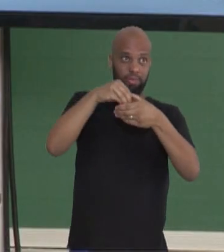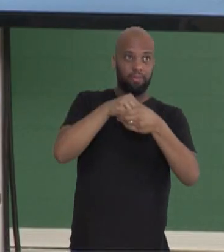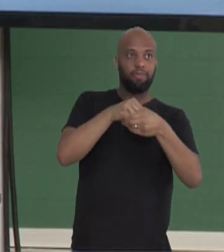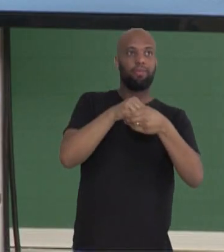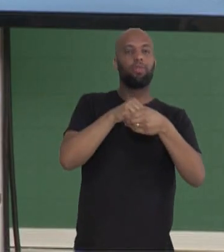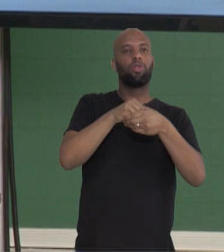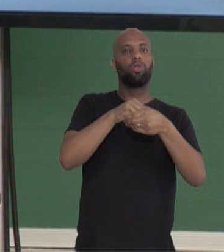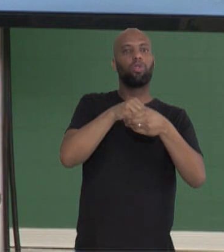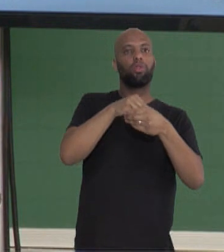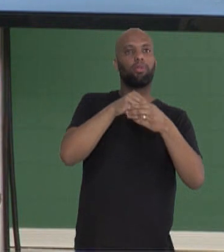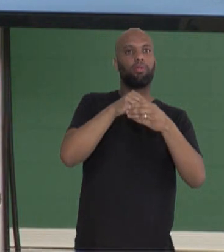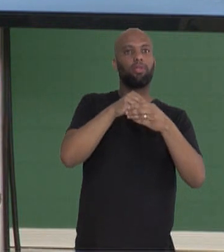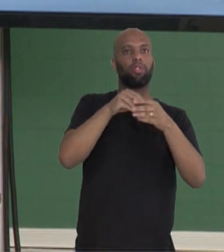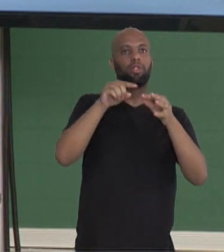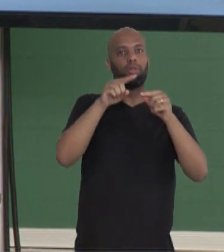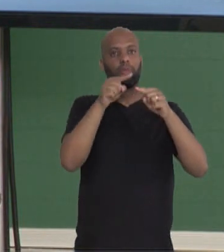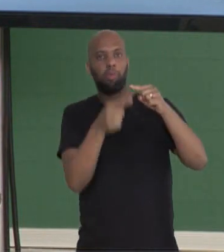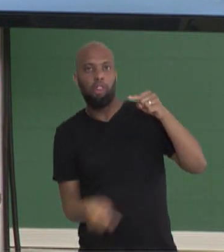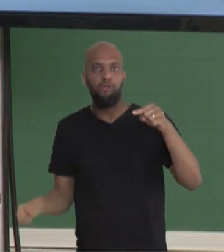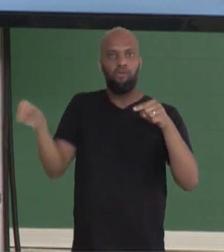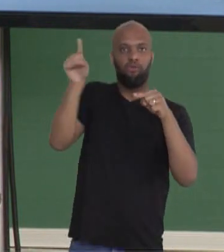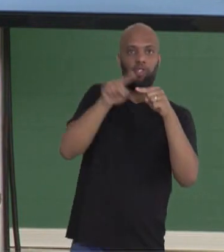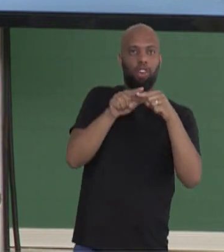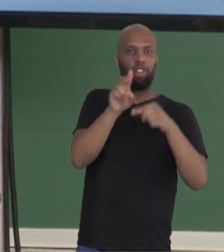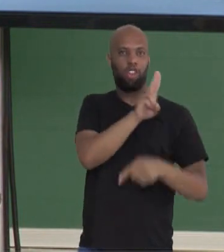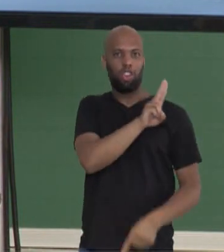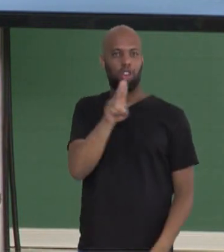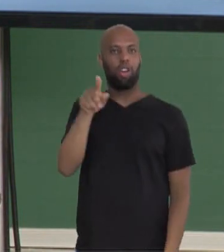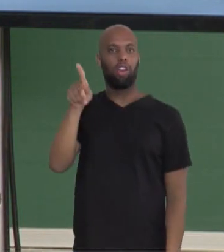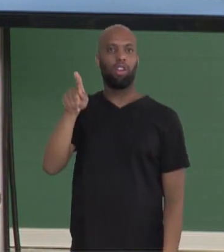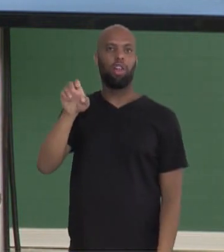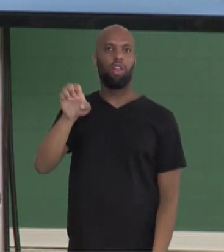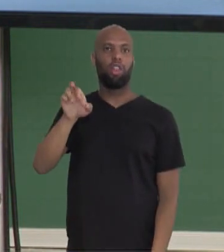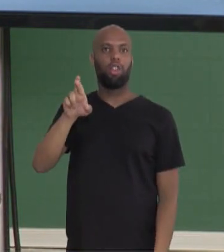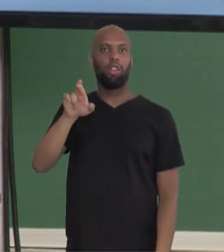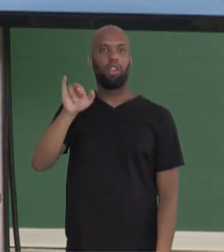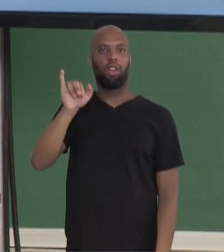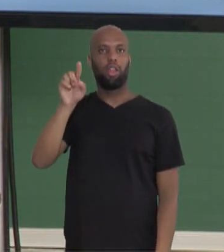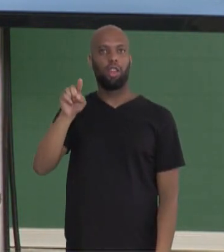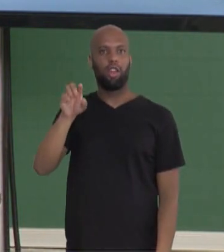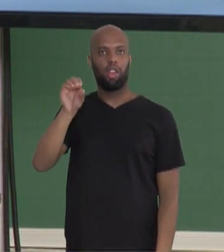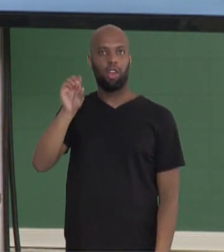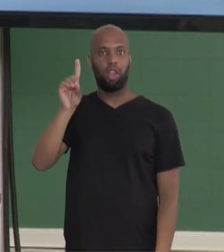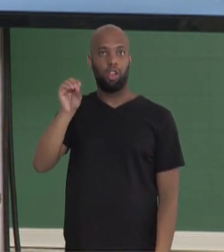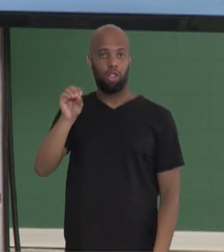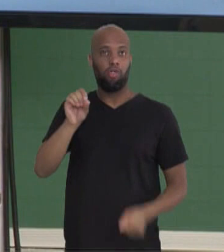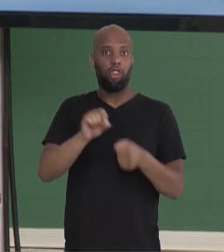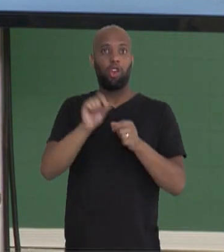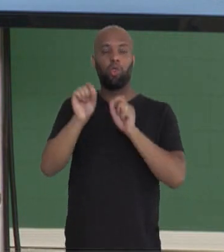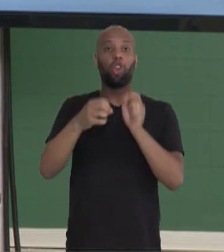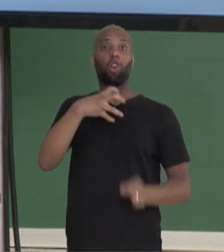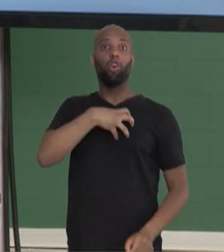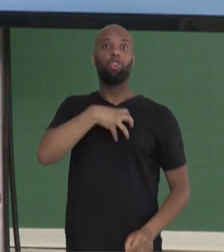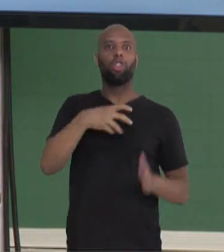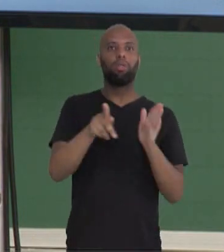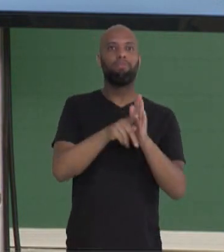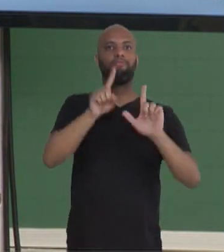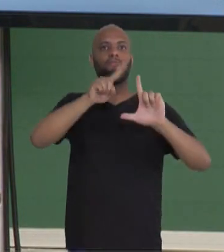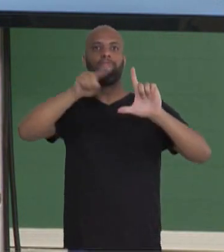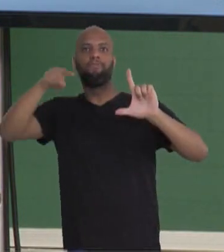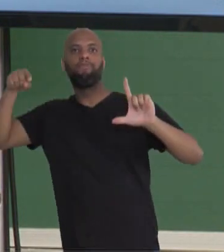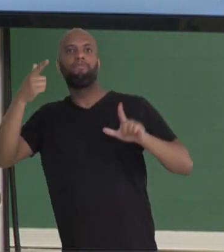inteira, que é chamada período, tá? A gente vai construindo o comportamento do nosso gráfico. E assim a gente vai